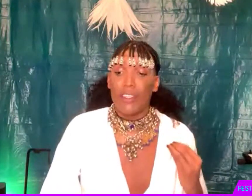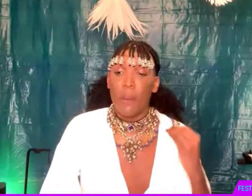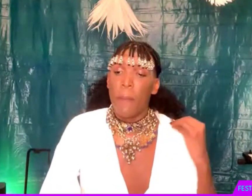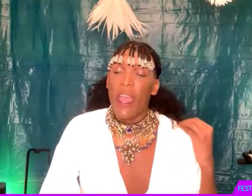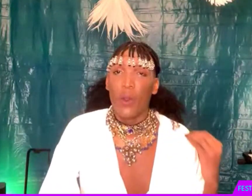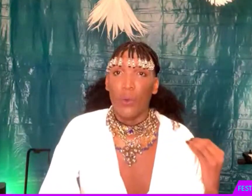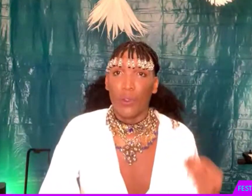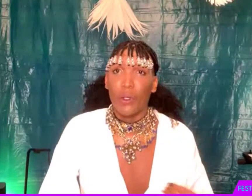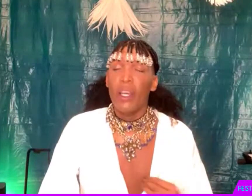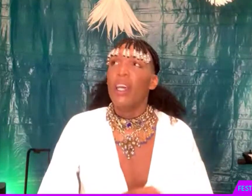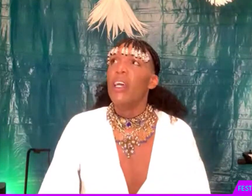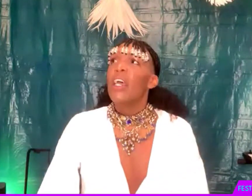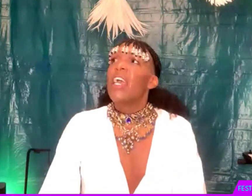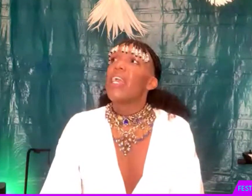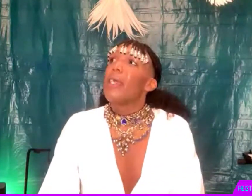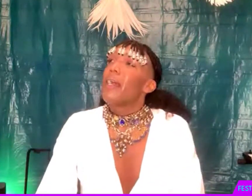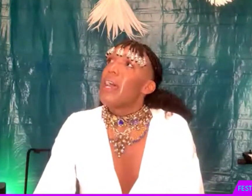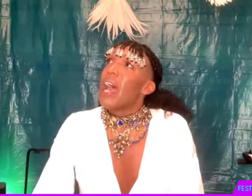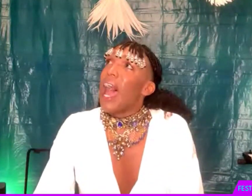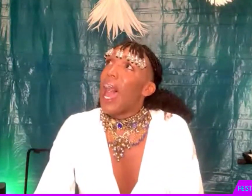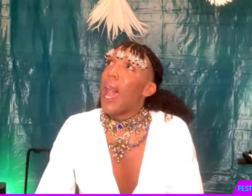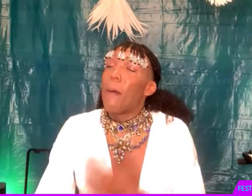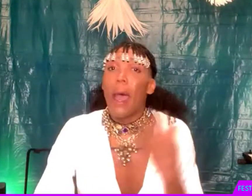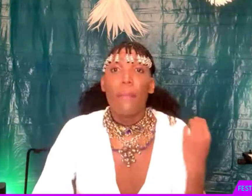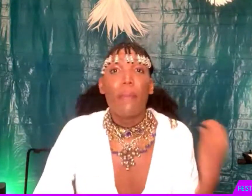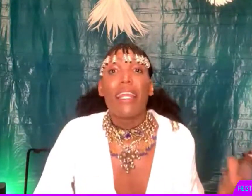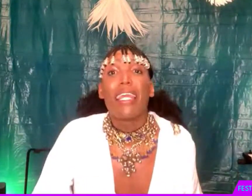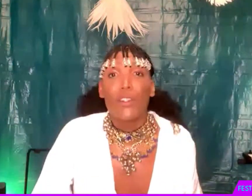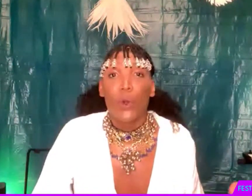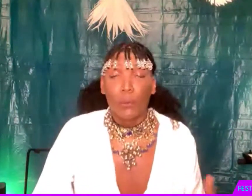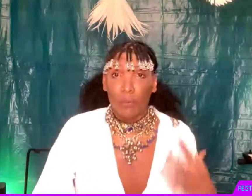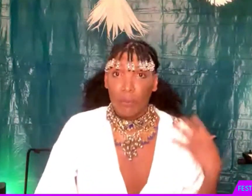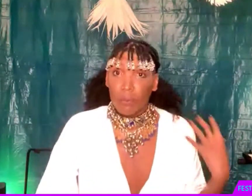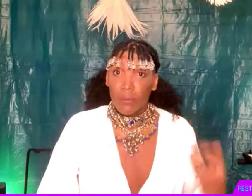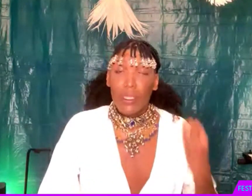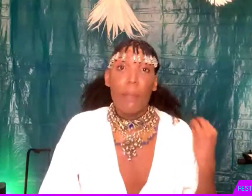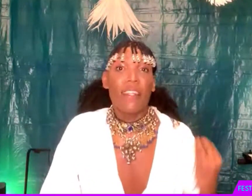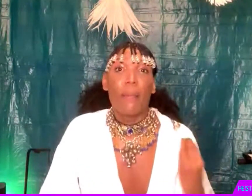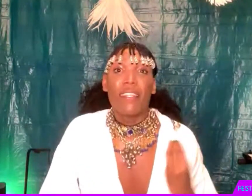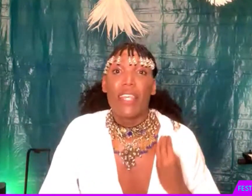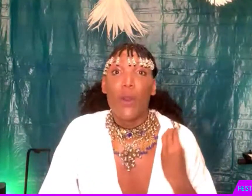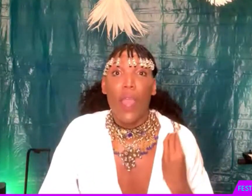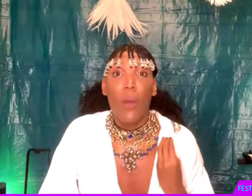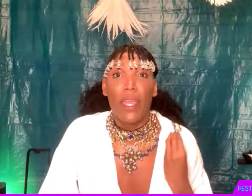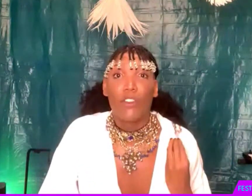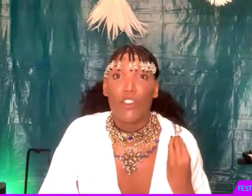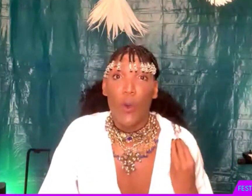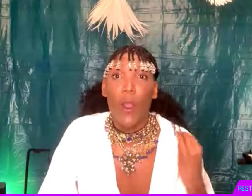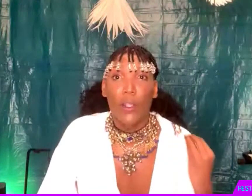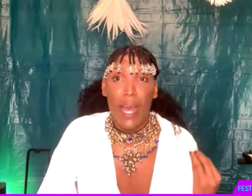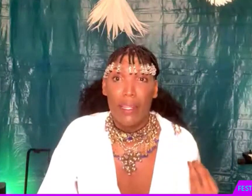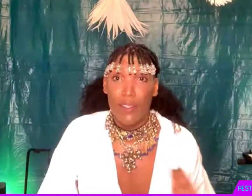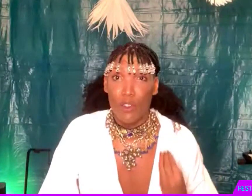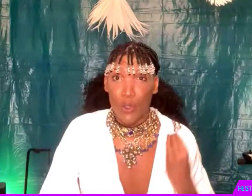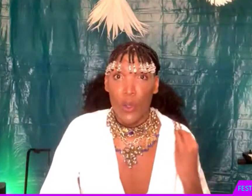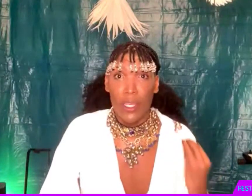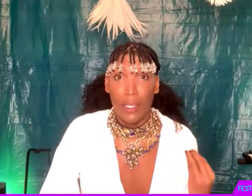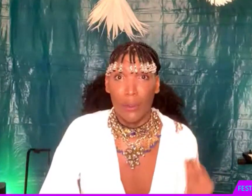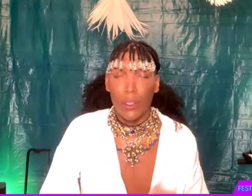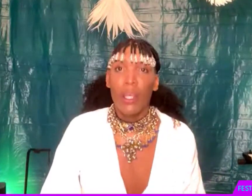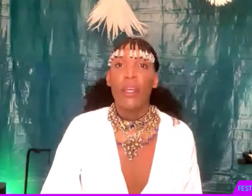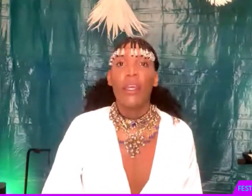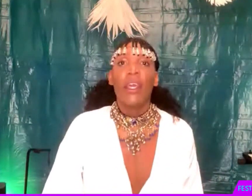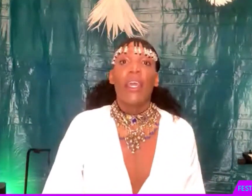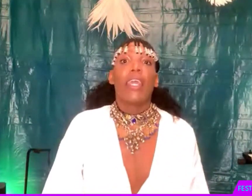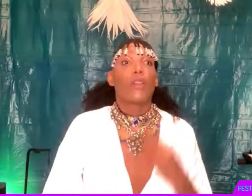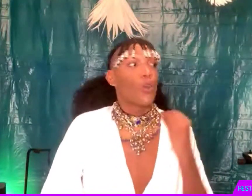todos os dias eu me pergunto e me belisco para saber se eu realmente estou acordada, se eu estou